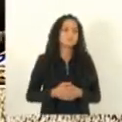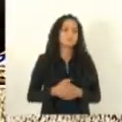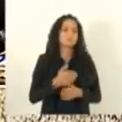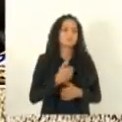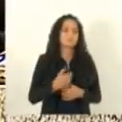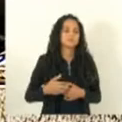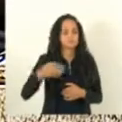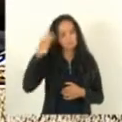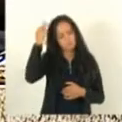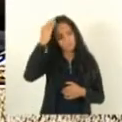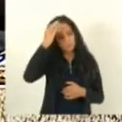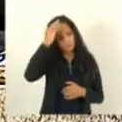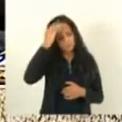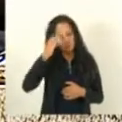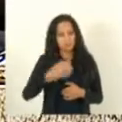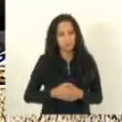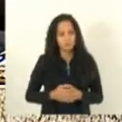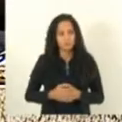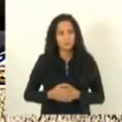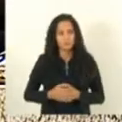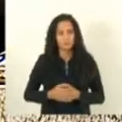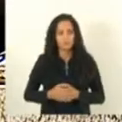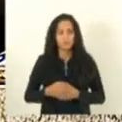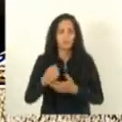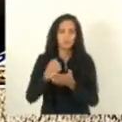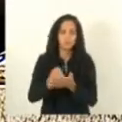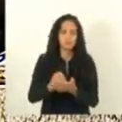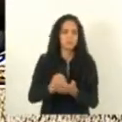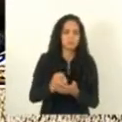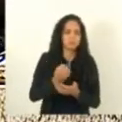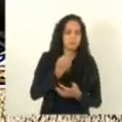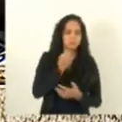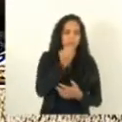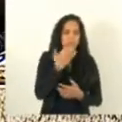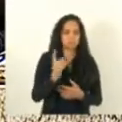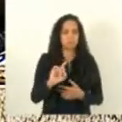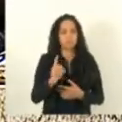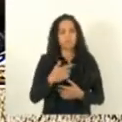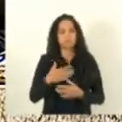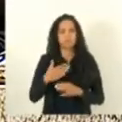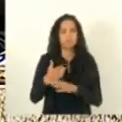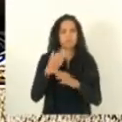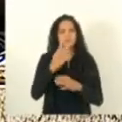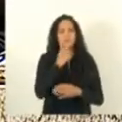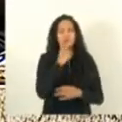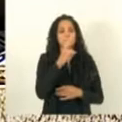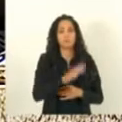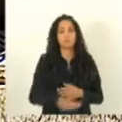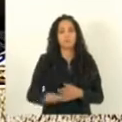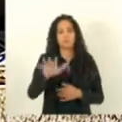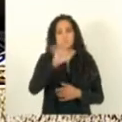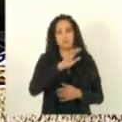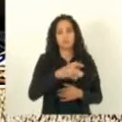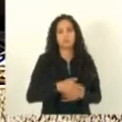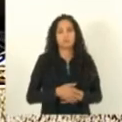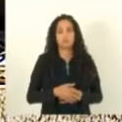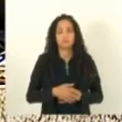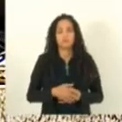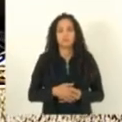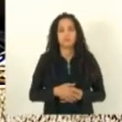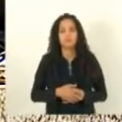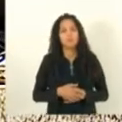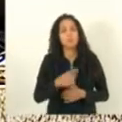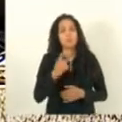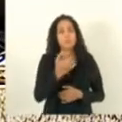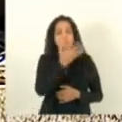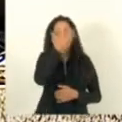Estado entrega mal, atende mal. Eu tenho percorrido a região da Grande Vitória, onde eu ouço